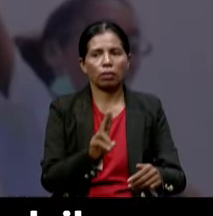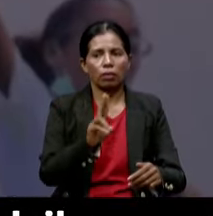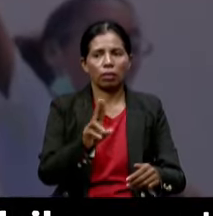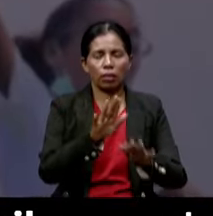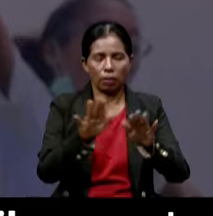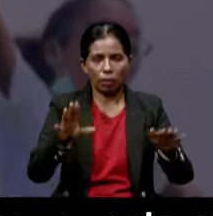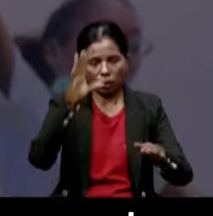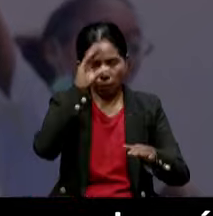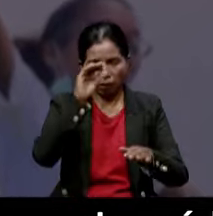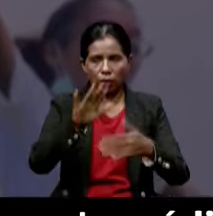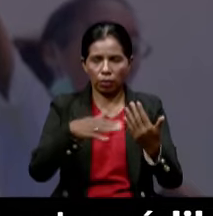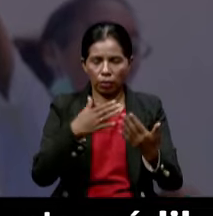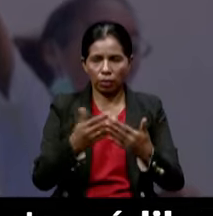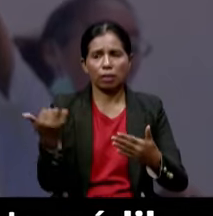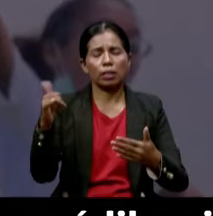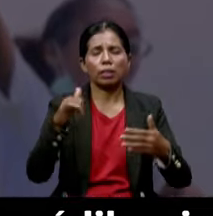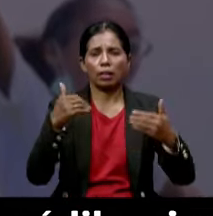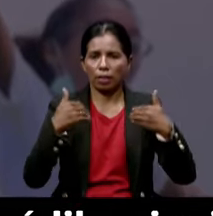labari mane sira iha